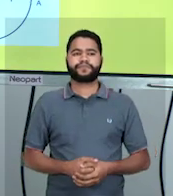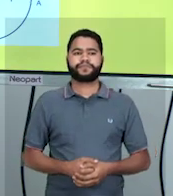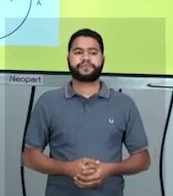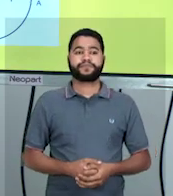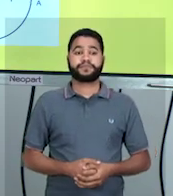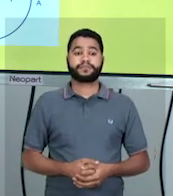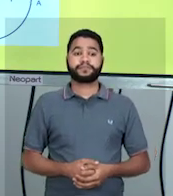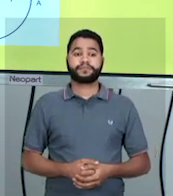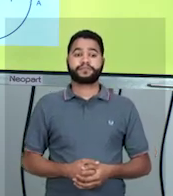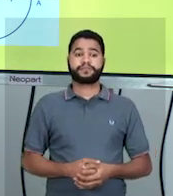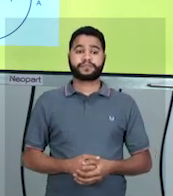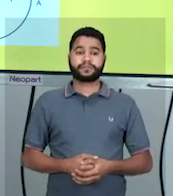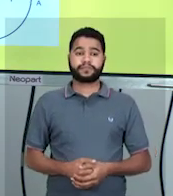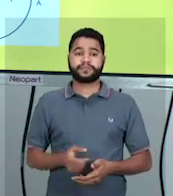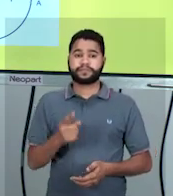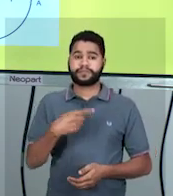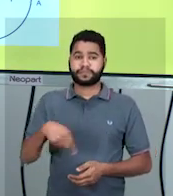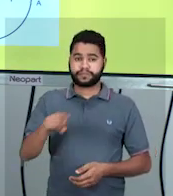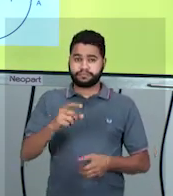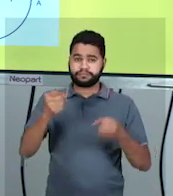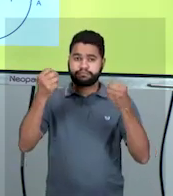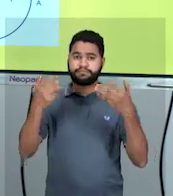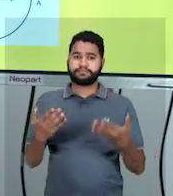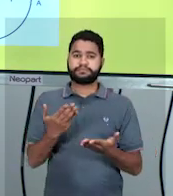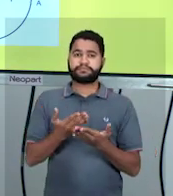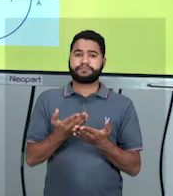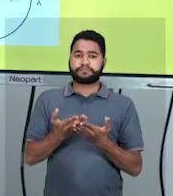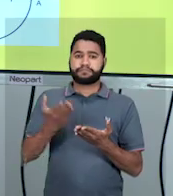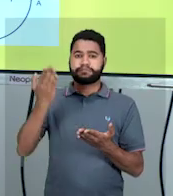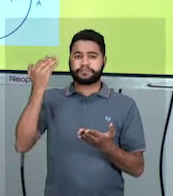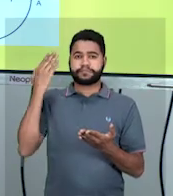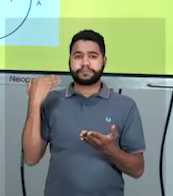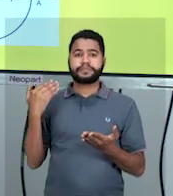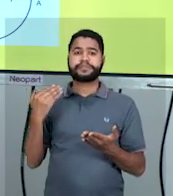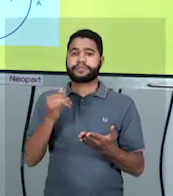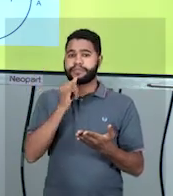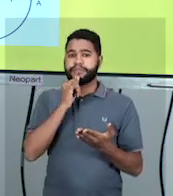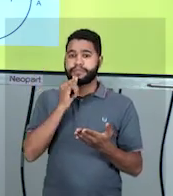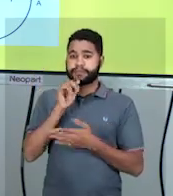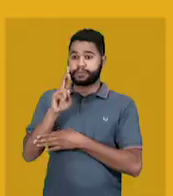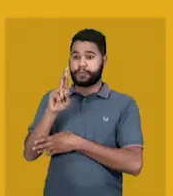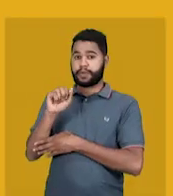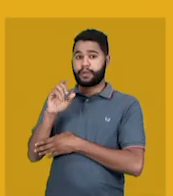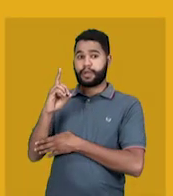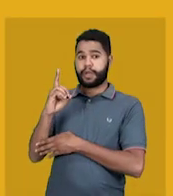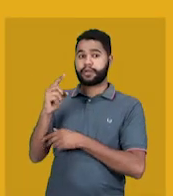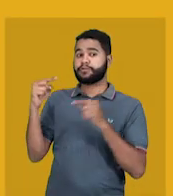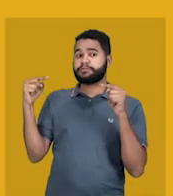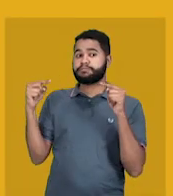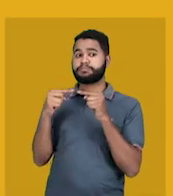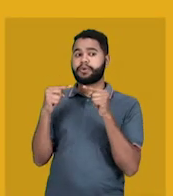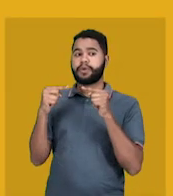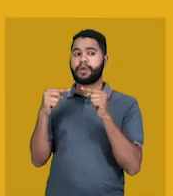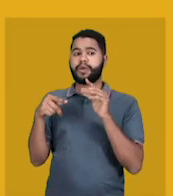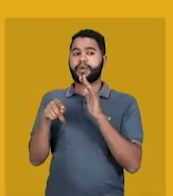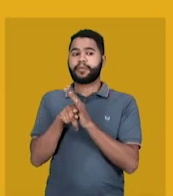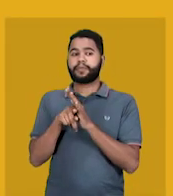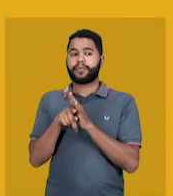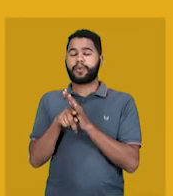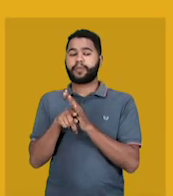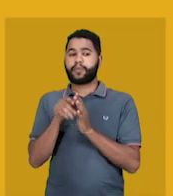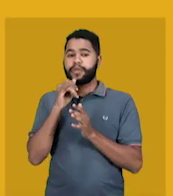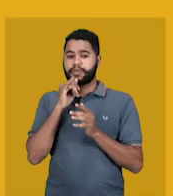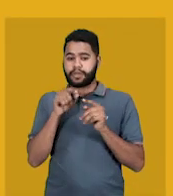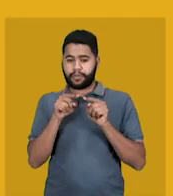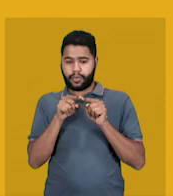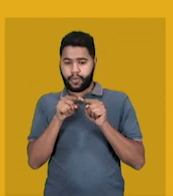e nós então falamos na aula passada que o radiando ou seja um hard equivale a medida